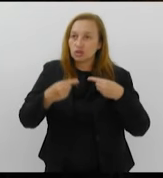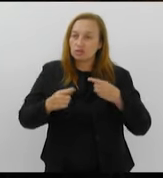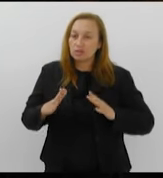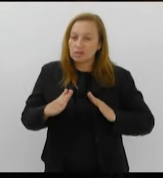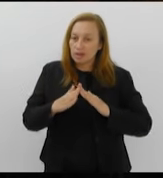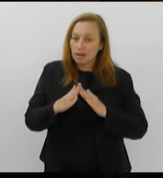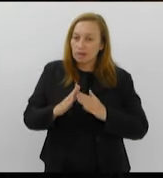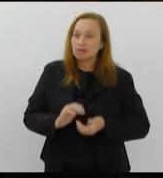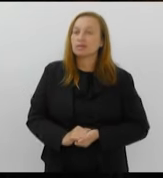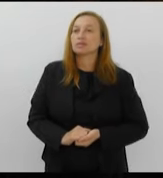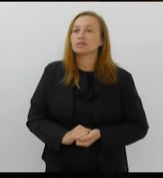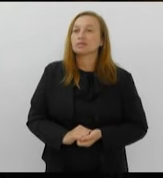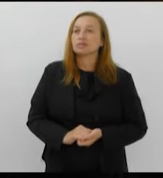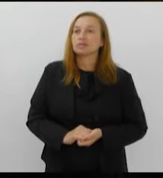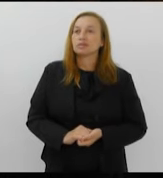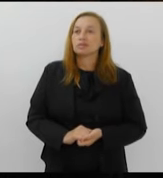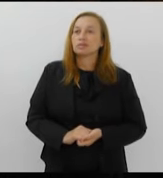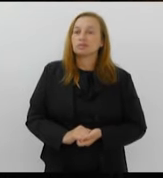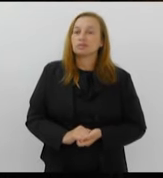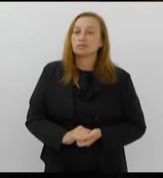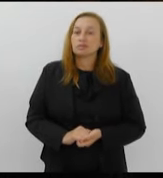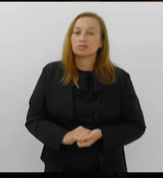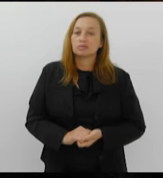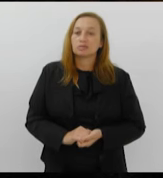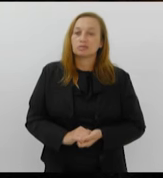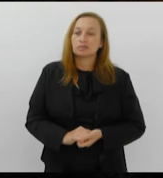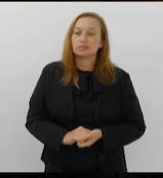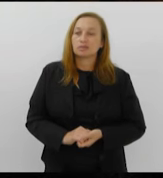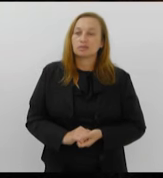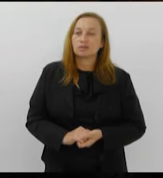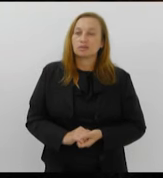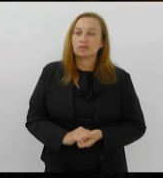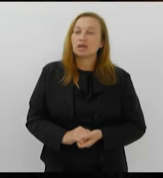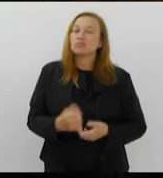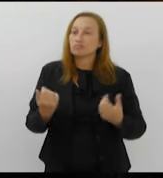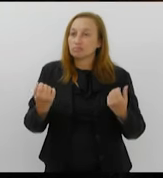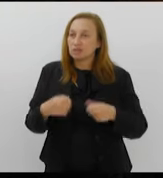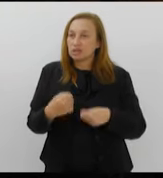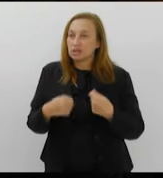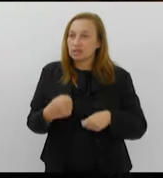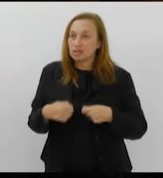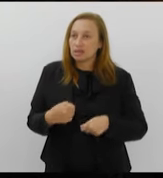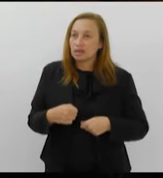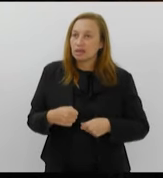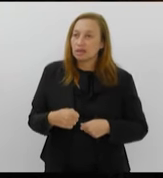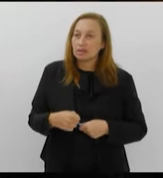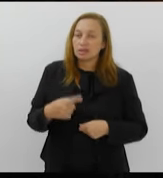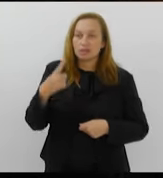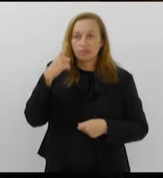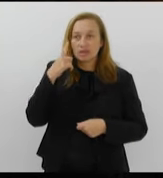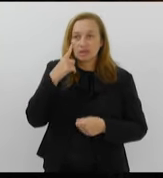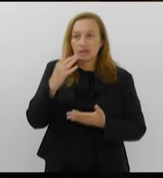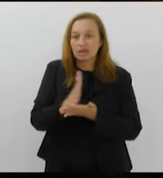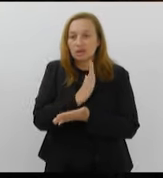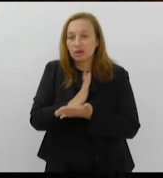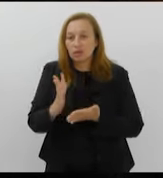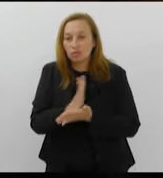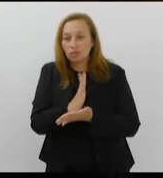isso fez parte de alguns debates importantes, da necessidade da gente adensar algumas das nossas